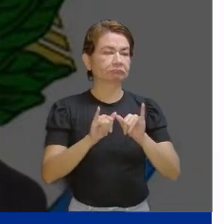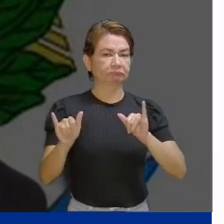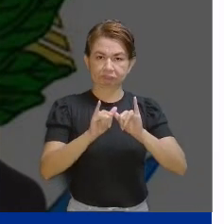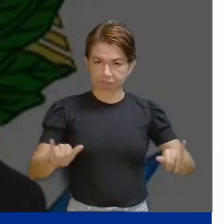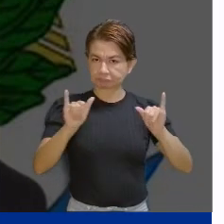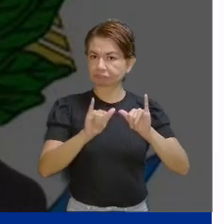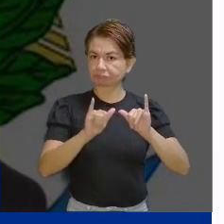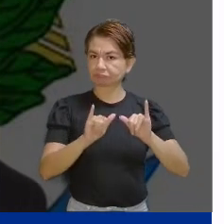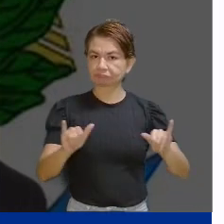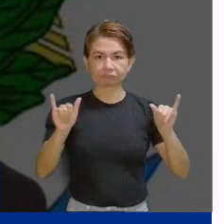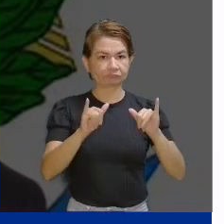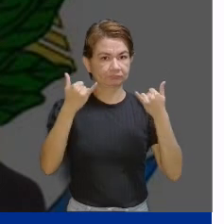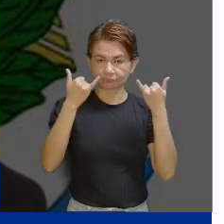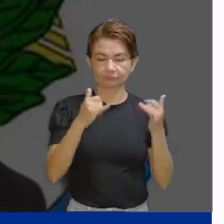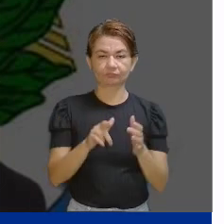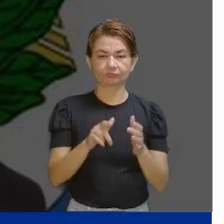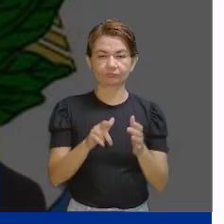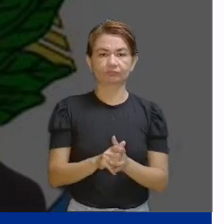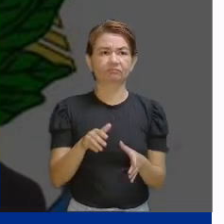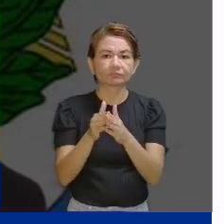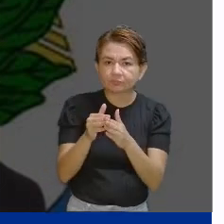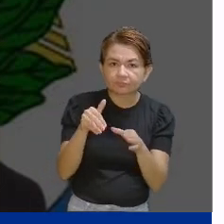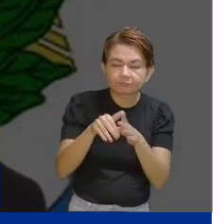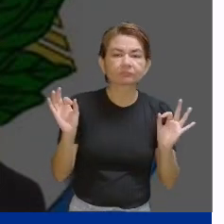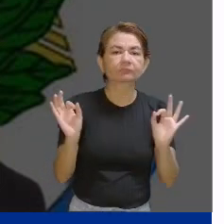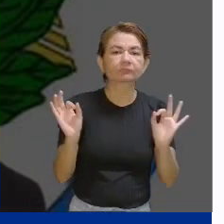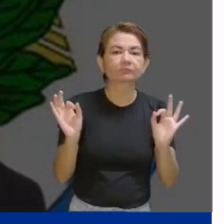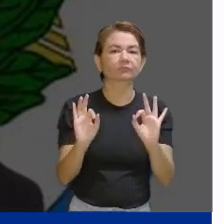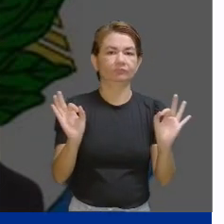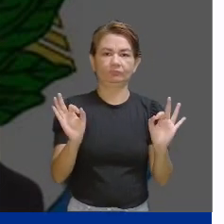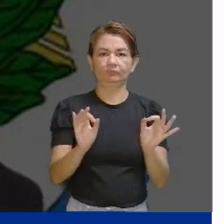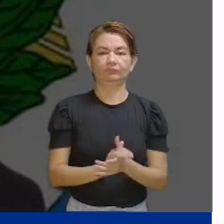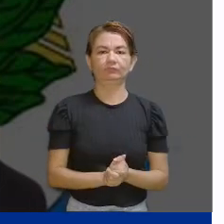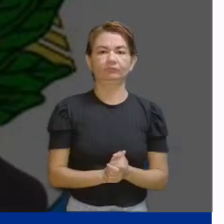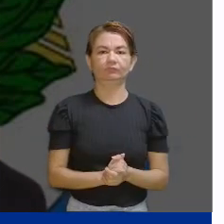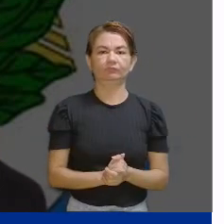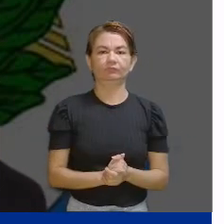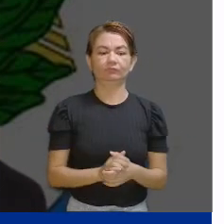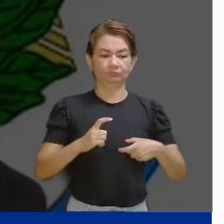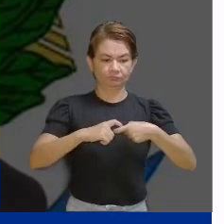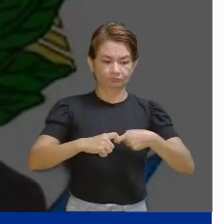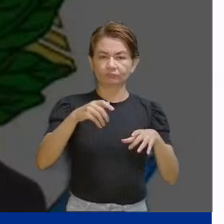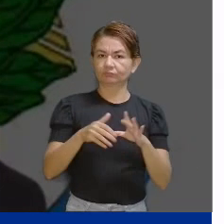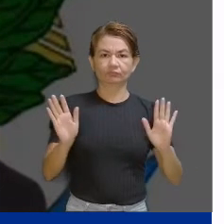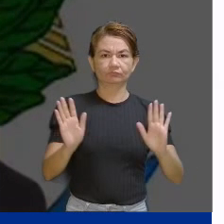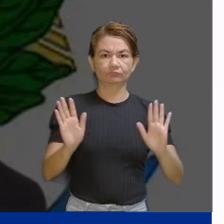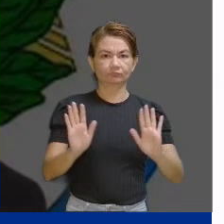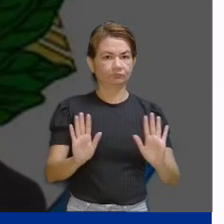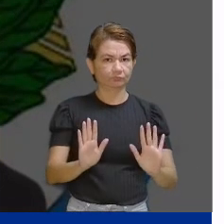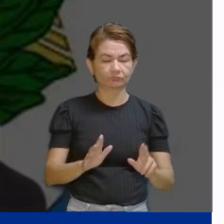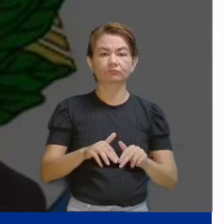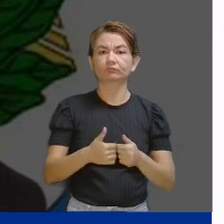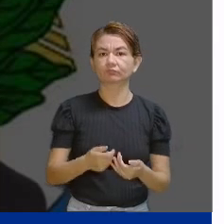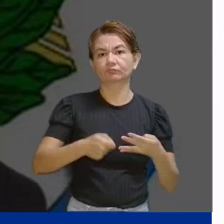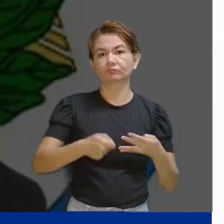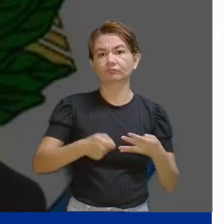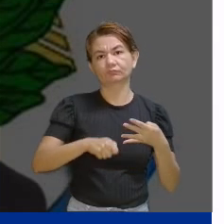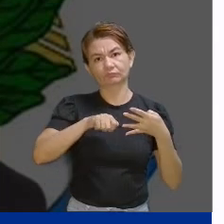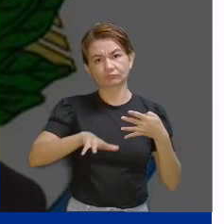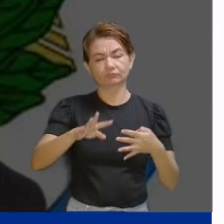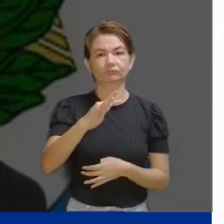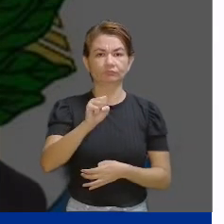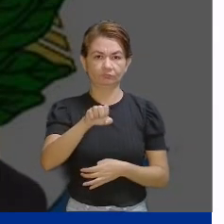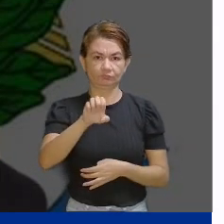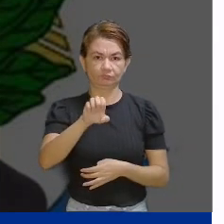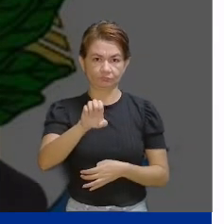pedido explícito de voto ou promoção pessoal vinculada ao processo eleitoral, conforme permitido pela jurisprudência do Tribunal